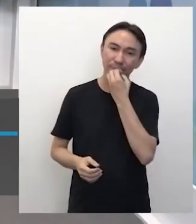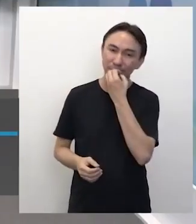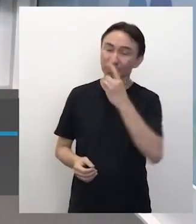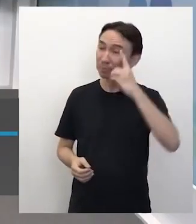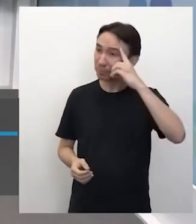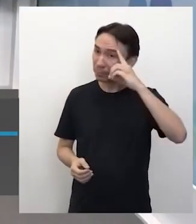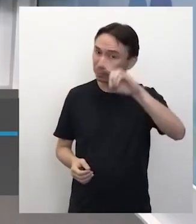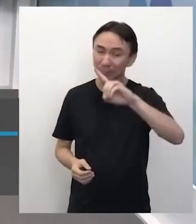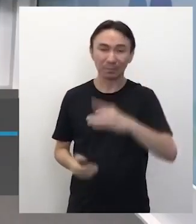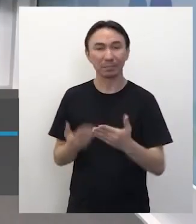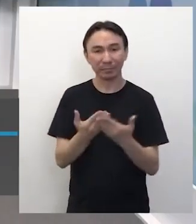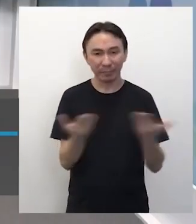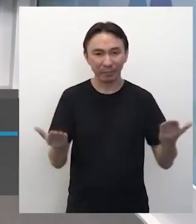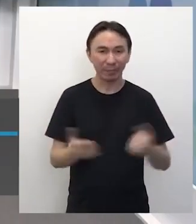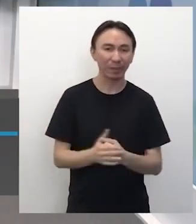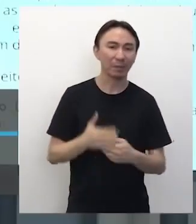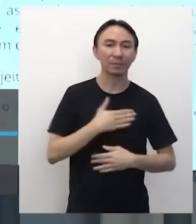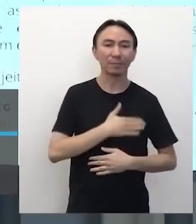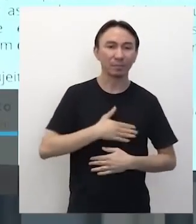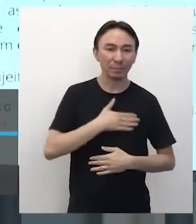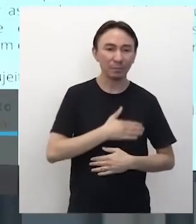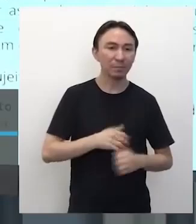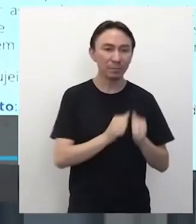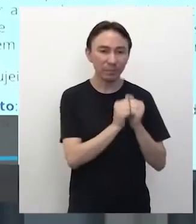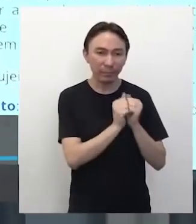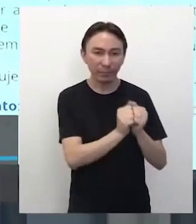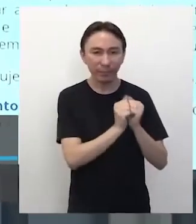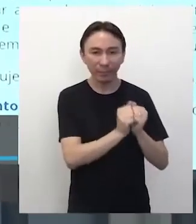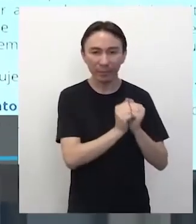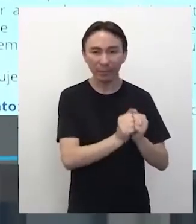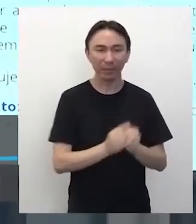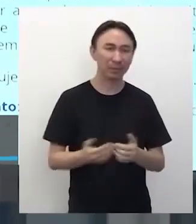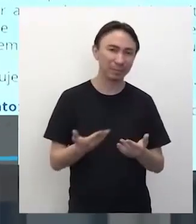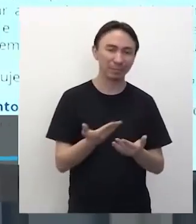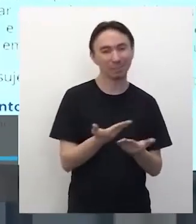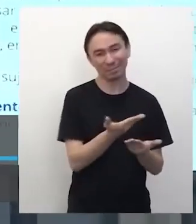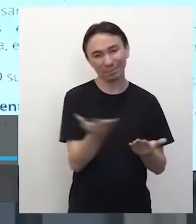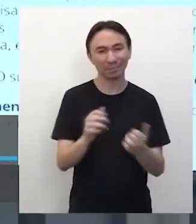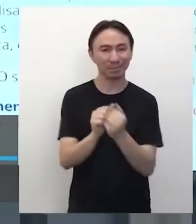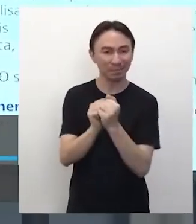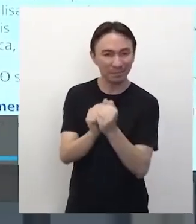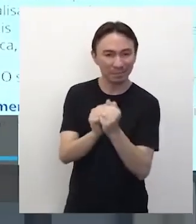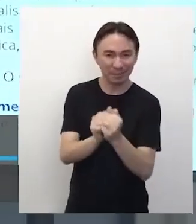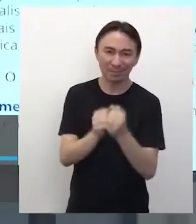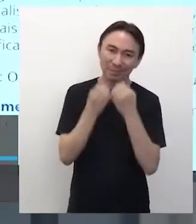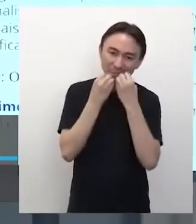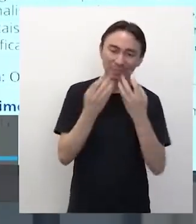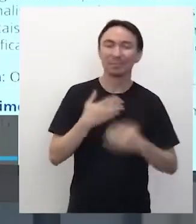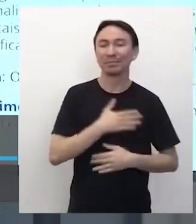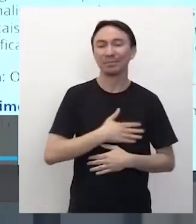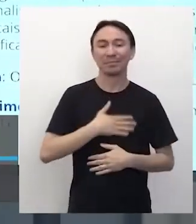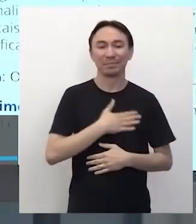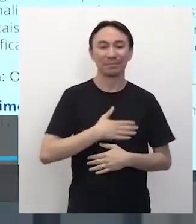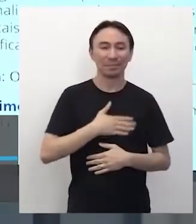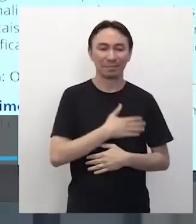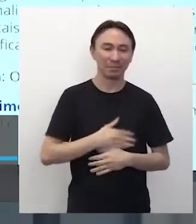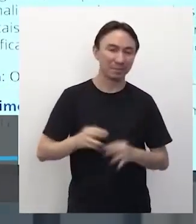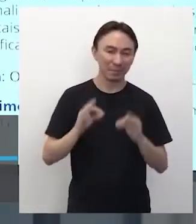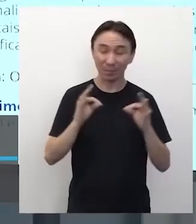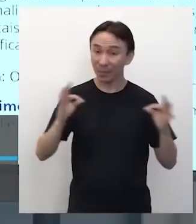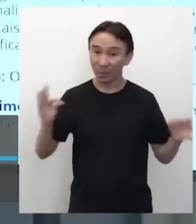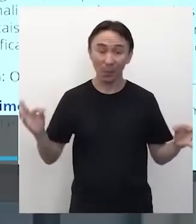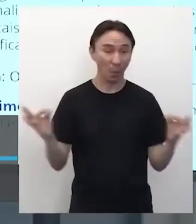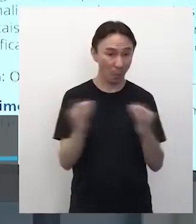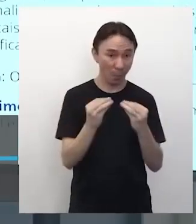professor Carlos. É um prazer estar aqui contigo. Também é um prazer estar aí com vocês, alunos do oitavo ano, também com os professores e a todos aí que